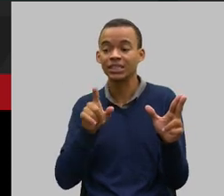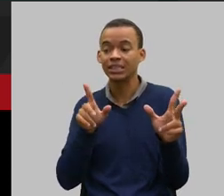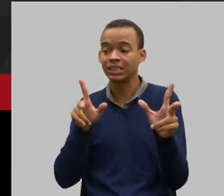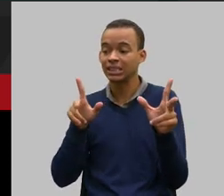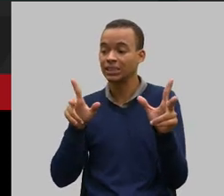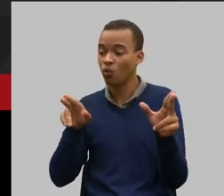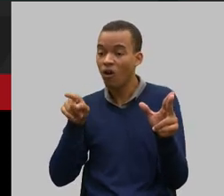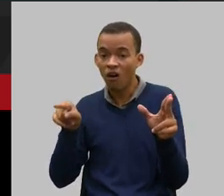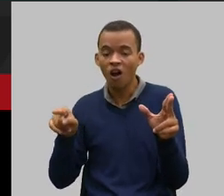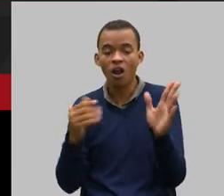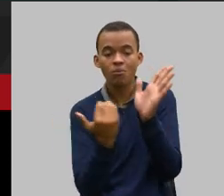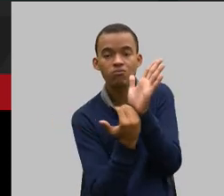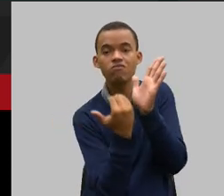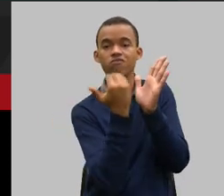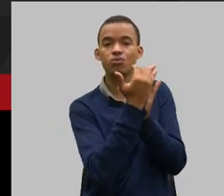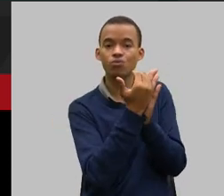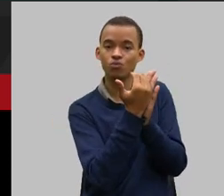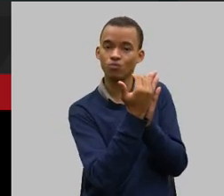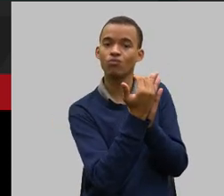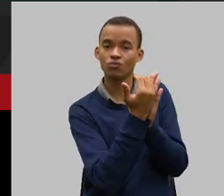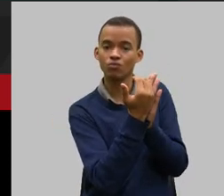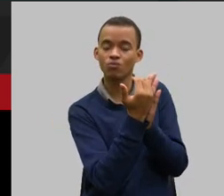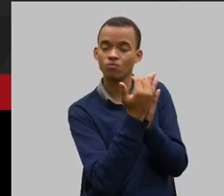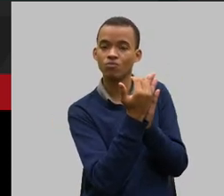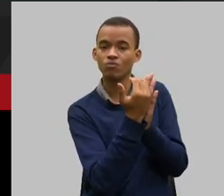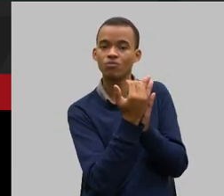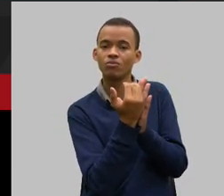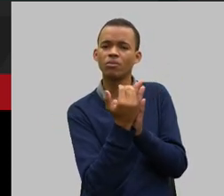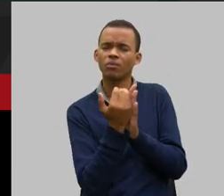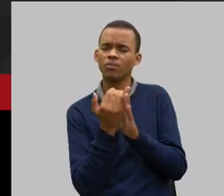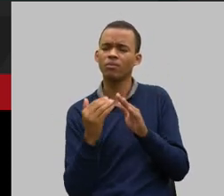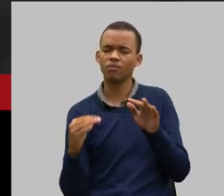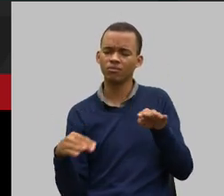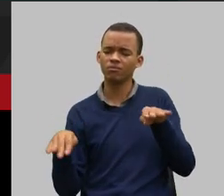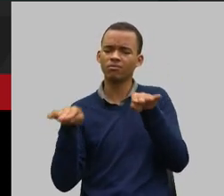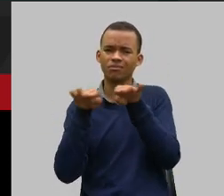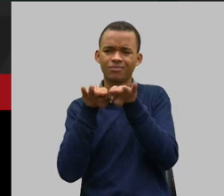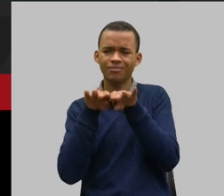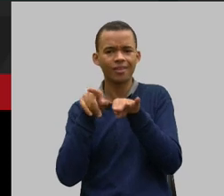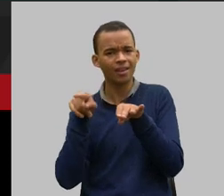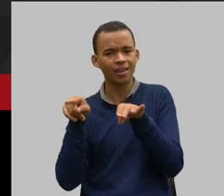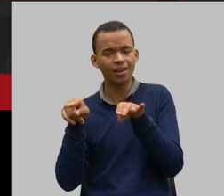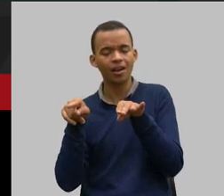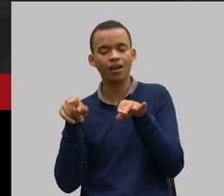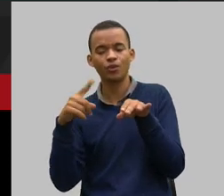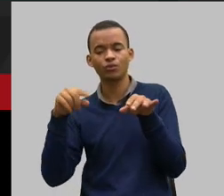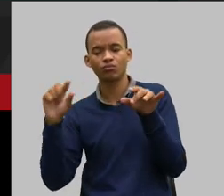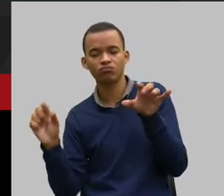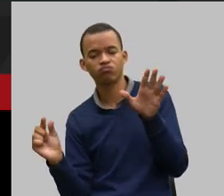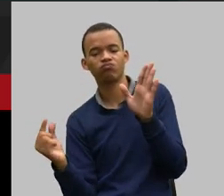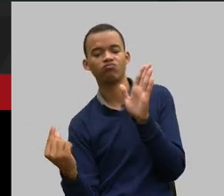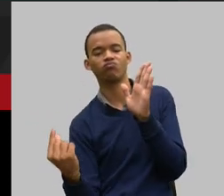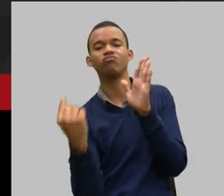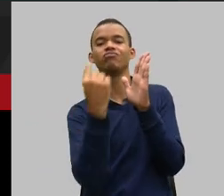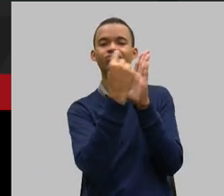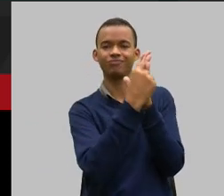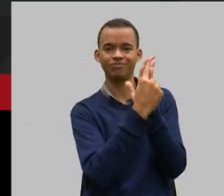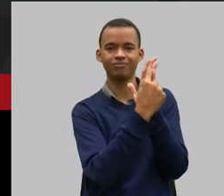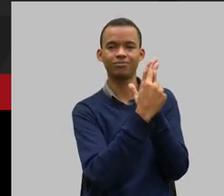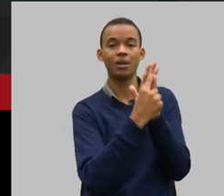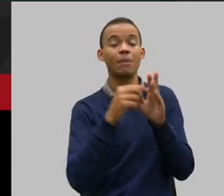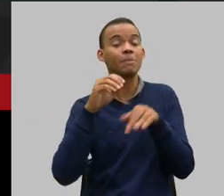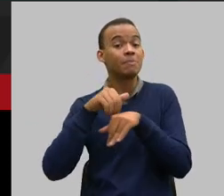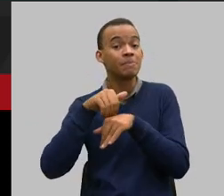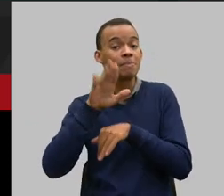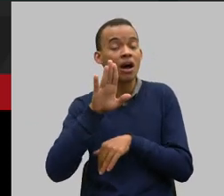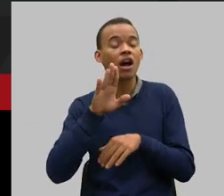24 ou seja o equivalente a economia do Piauí é mais do que a economia do Tocantins mais